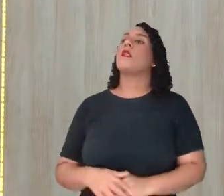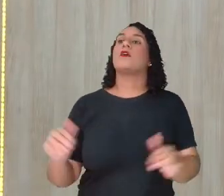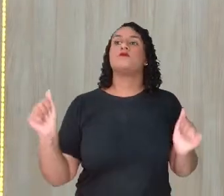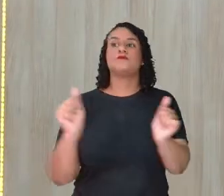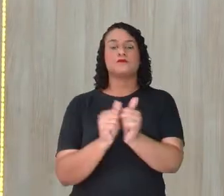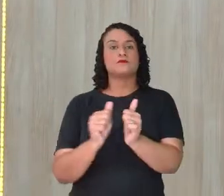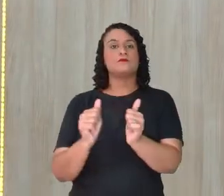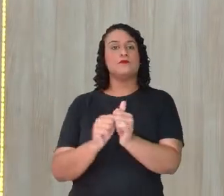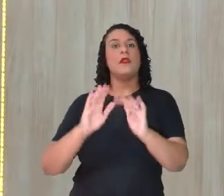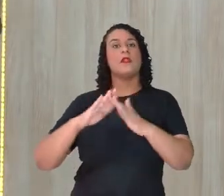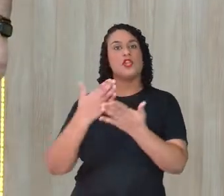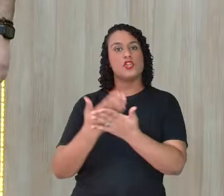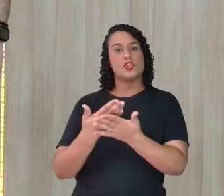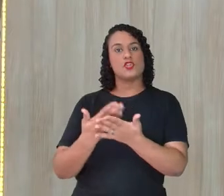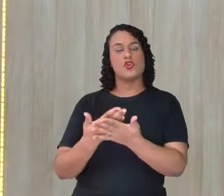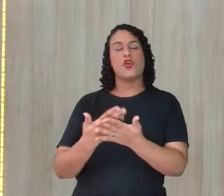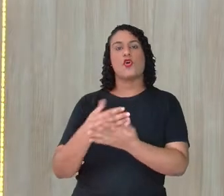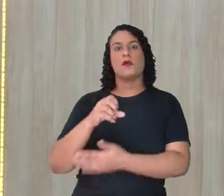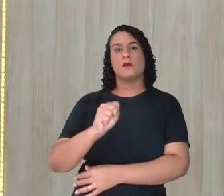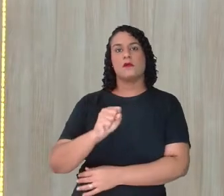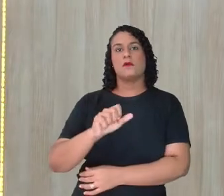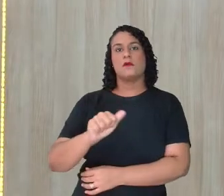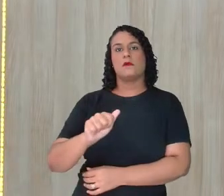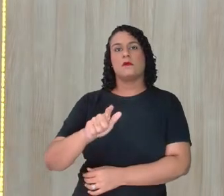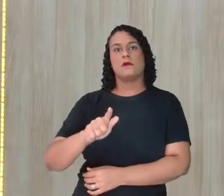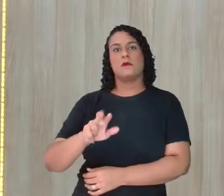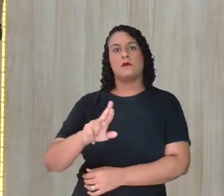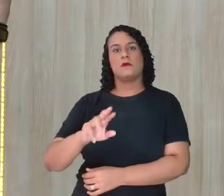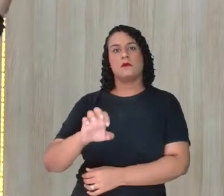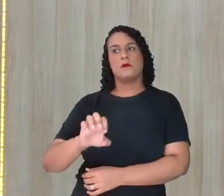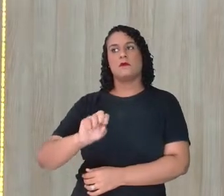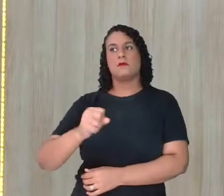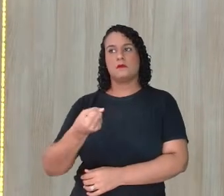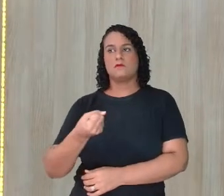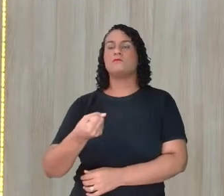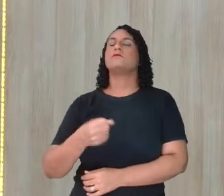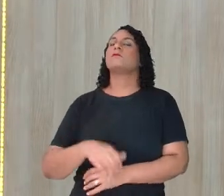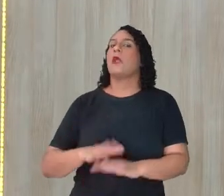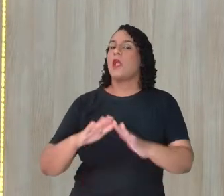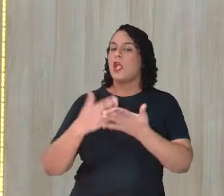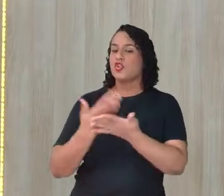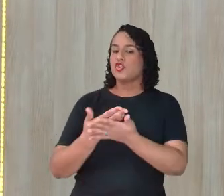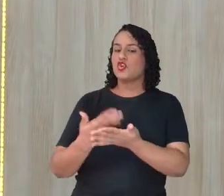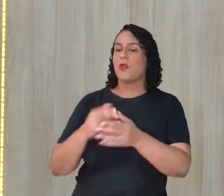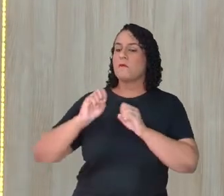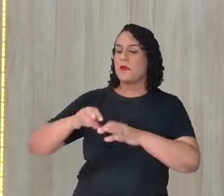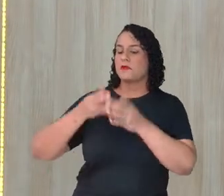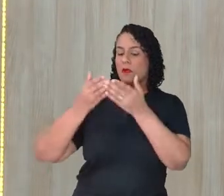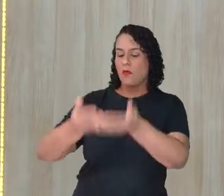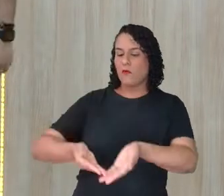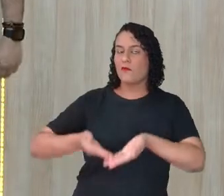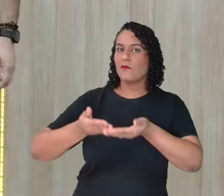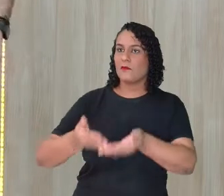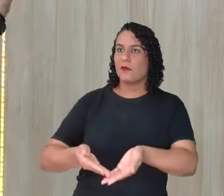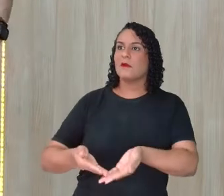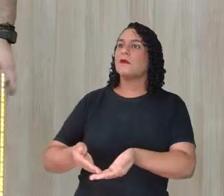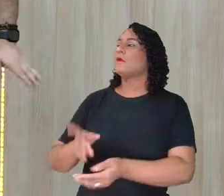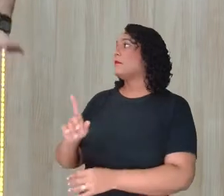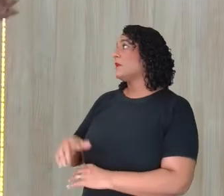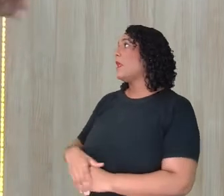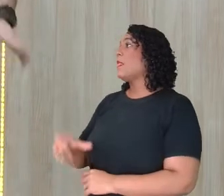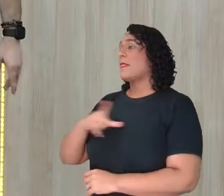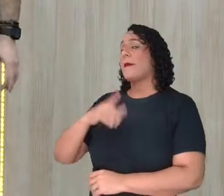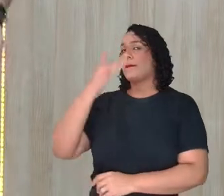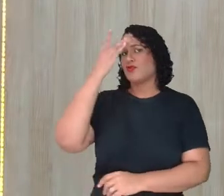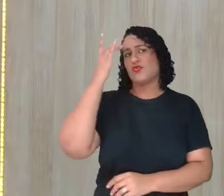com a criação da chamada Escola de Sagres, né, escola de navegação, que, como eu disse, há quem diga, né, que ela